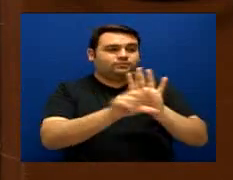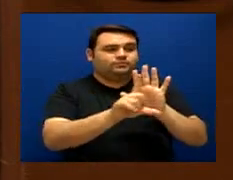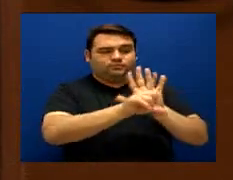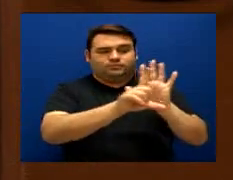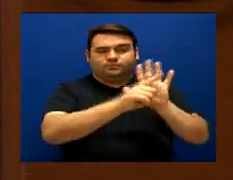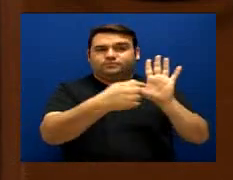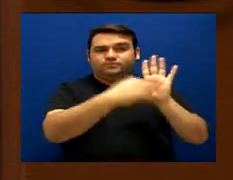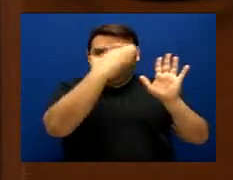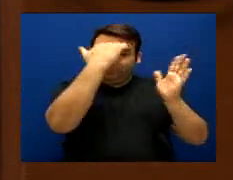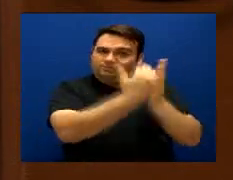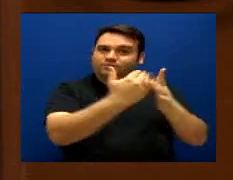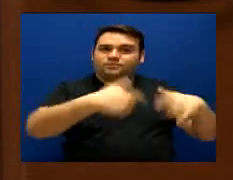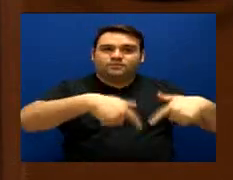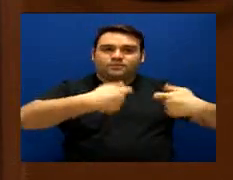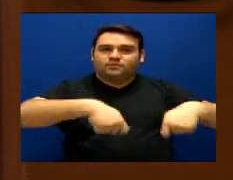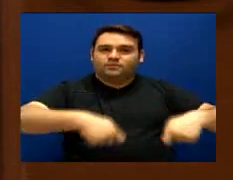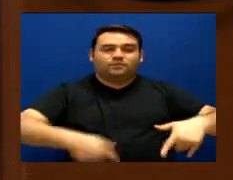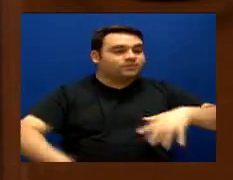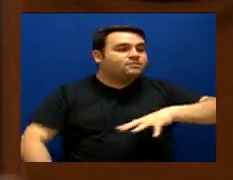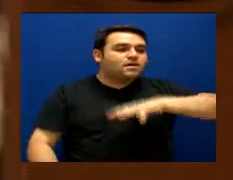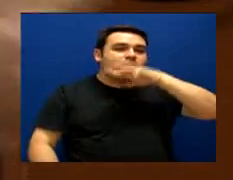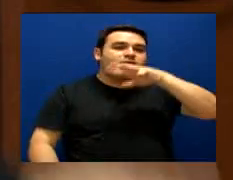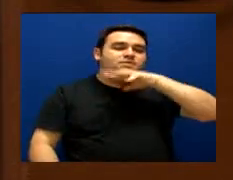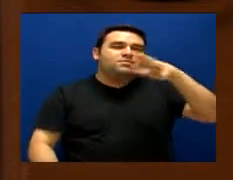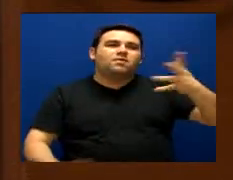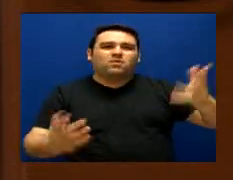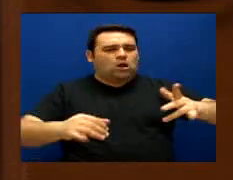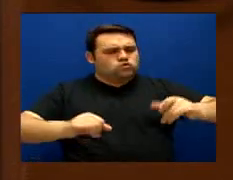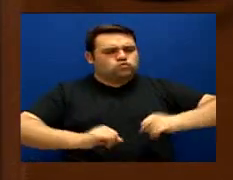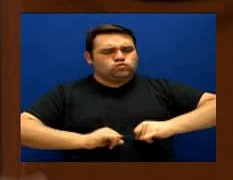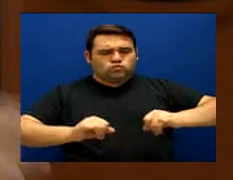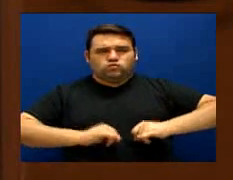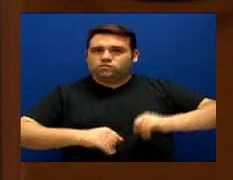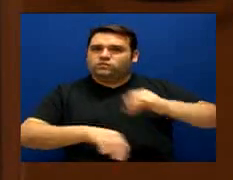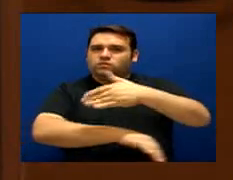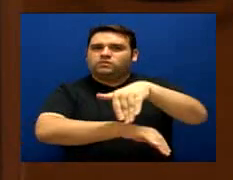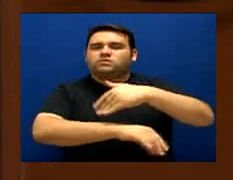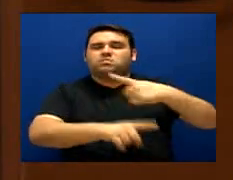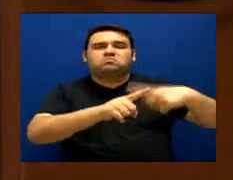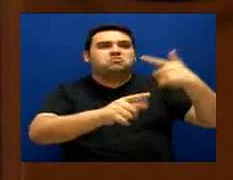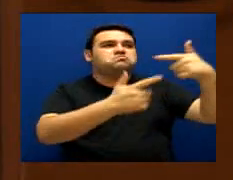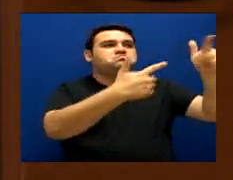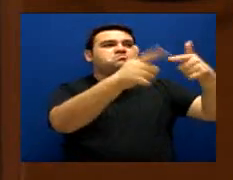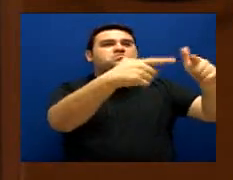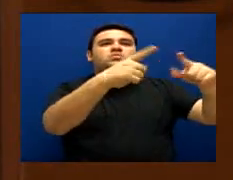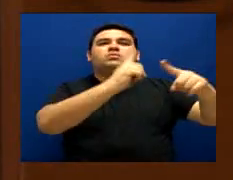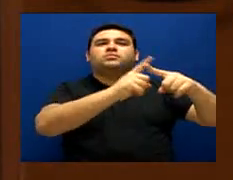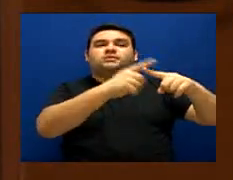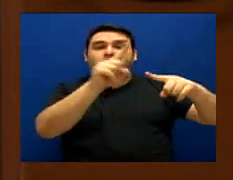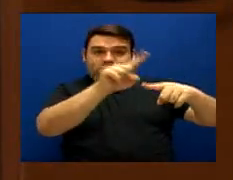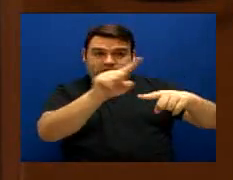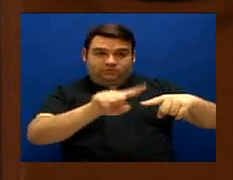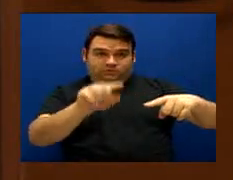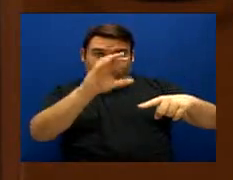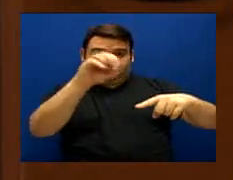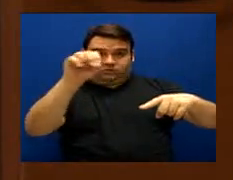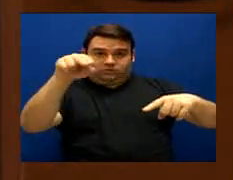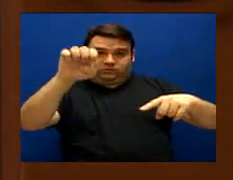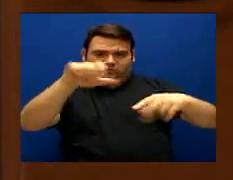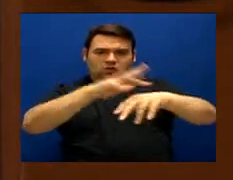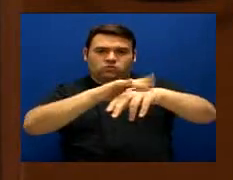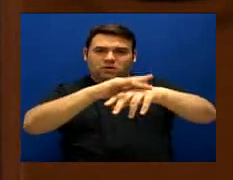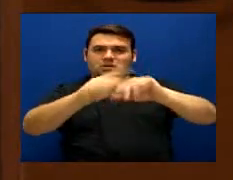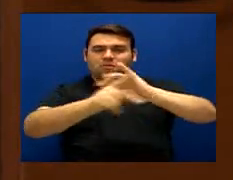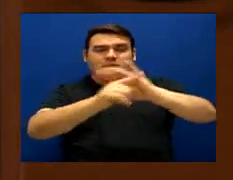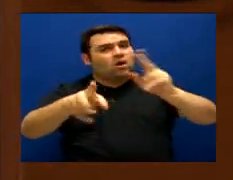é isso que eles têm que atender. Então, os animais que estão sofrendo nas ruas por outros motivos que não sejam as zoonoses, eles